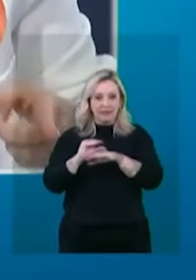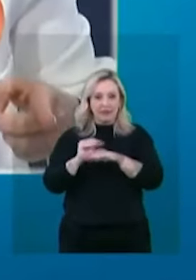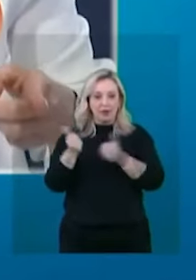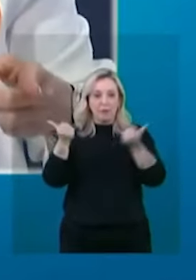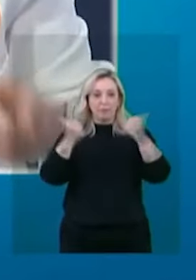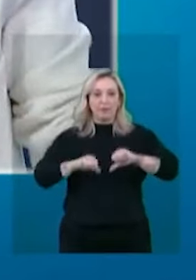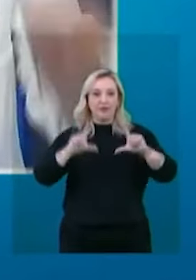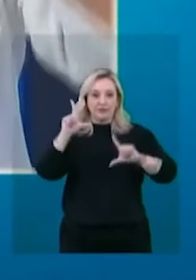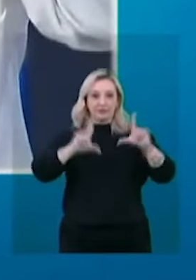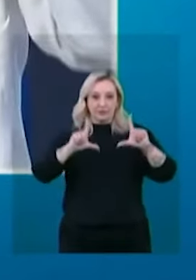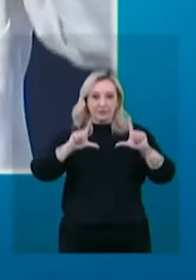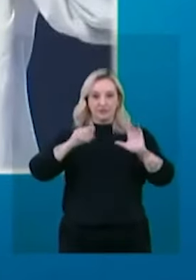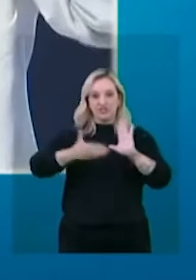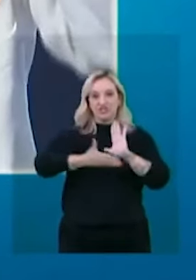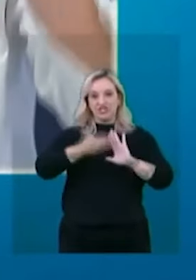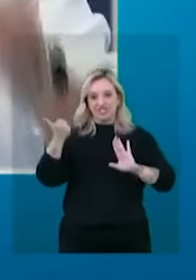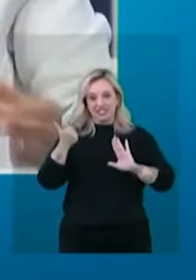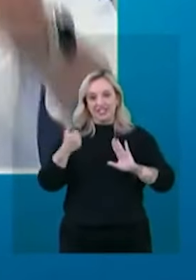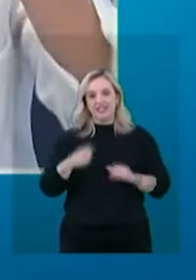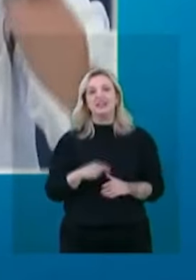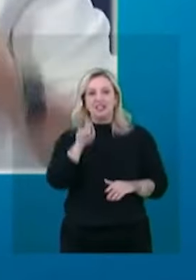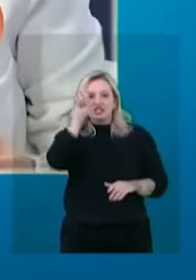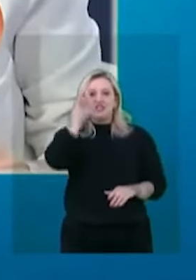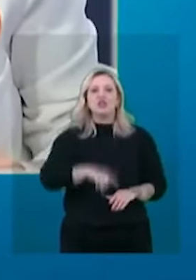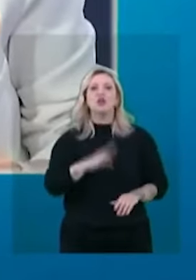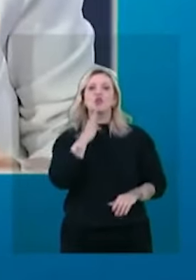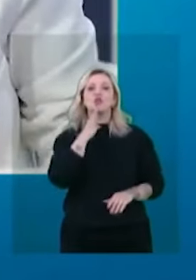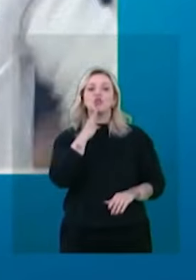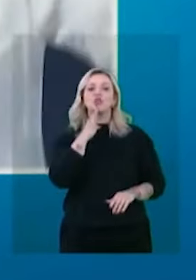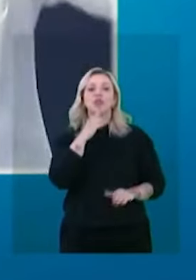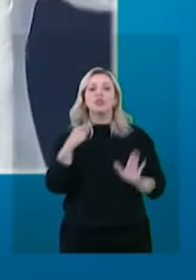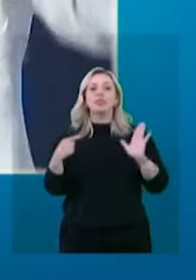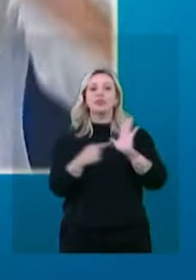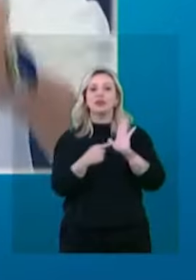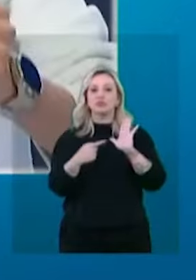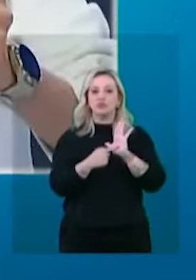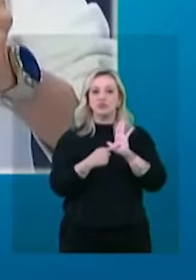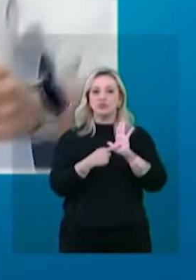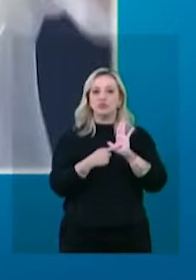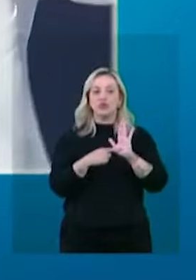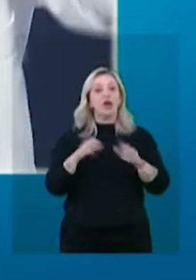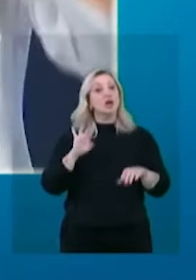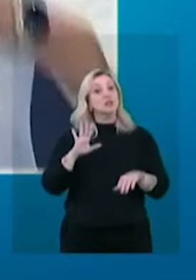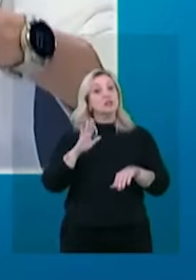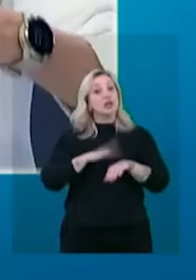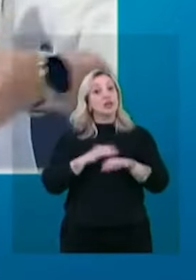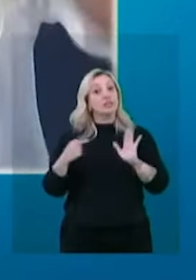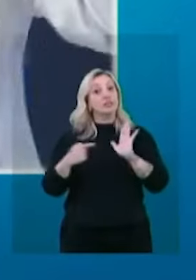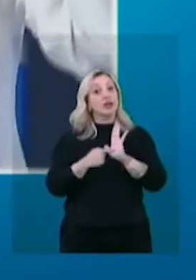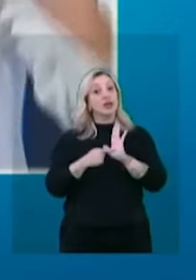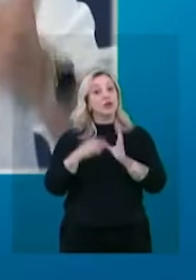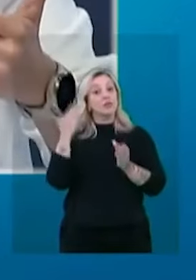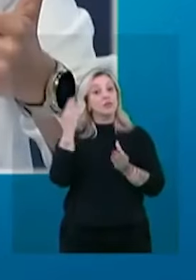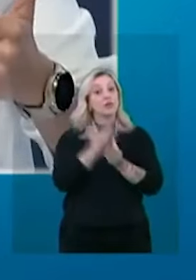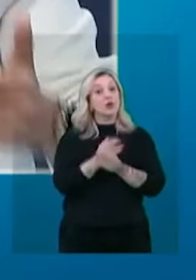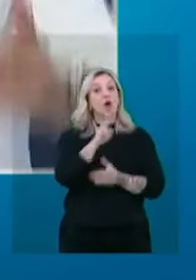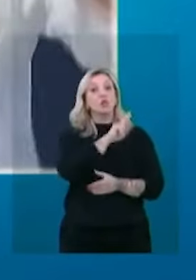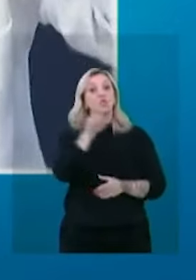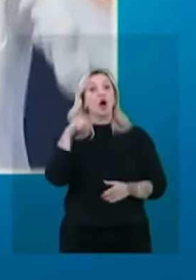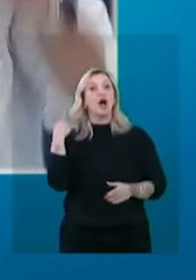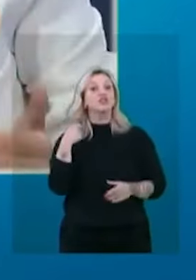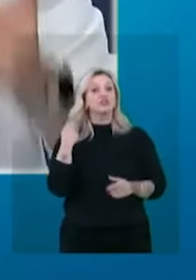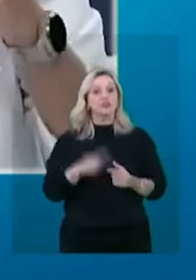derrubar esses quatro vídeos e vocês têm o direito de conhecer essas denúncias só faço denúncia com processo com nome de